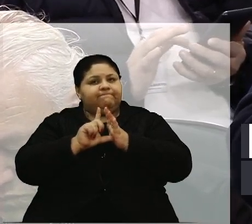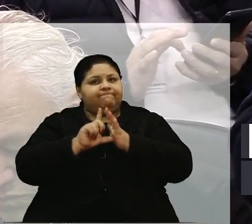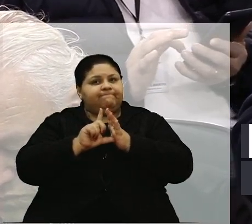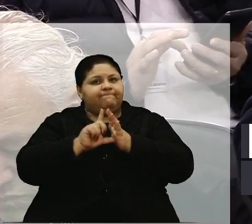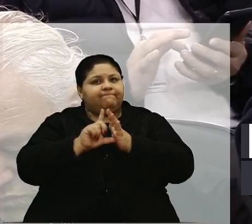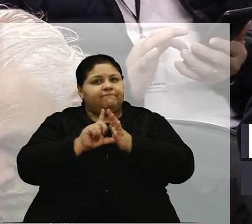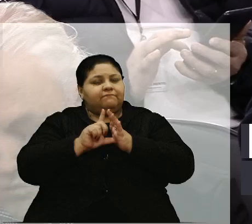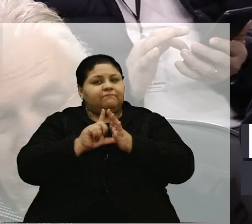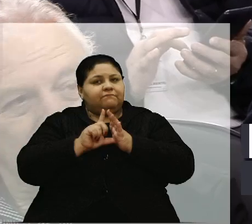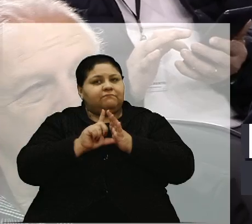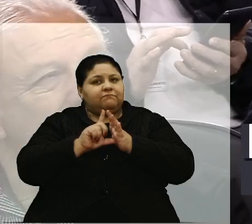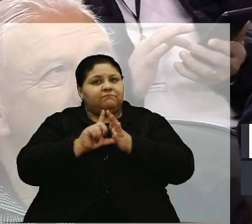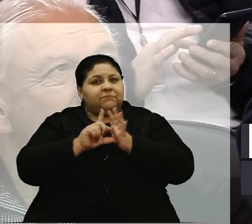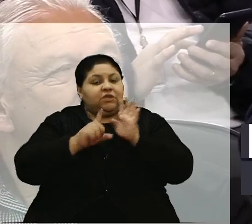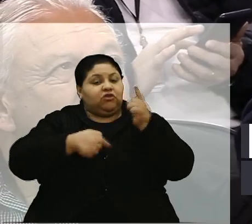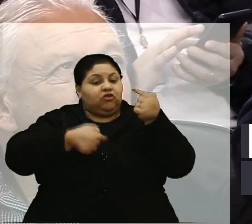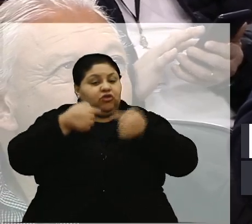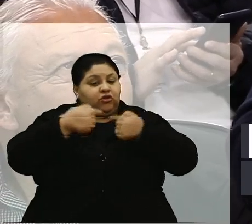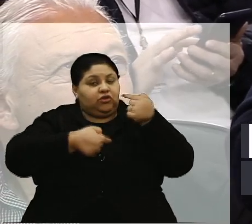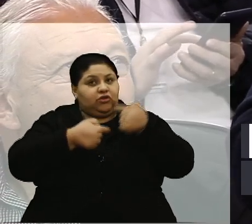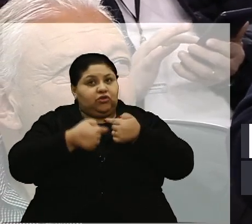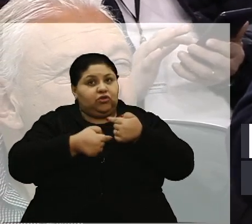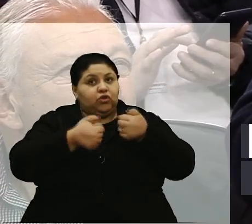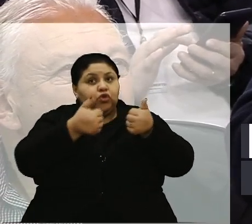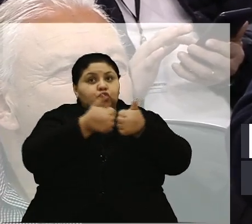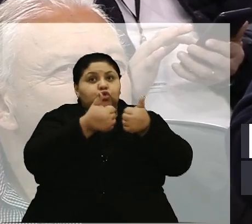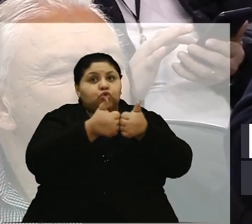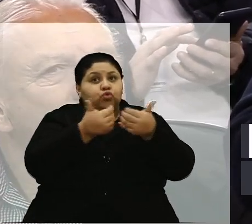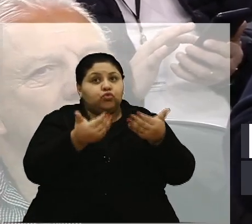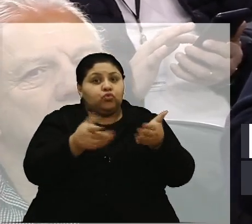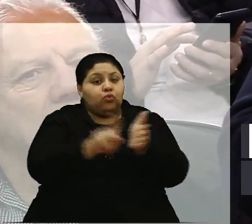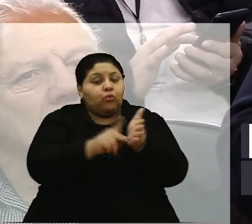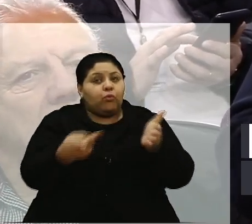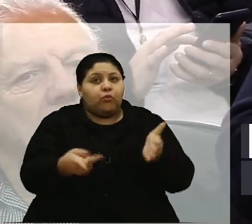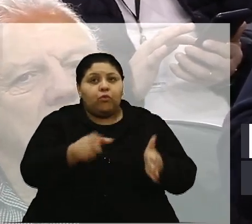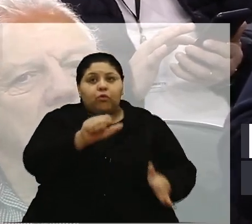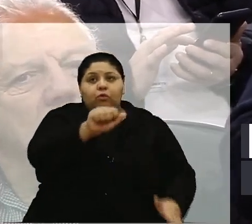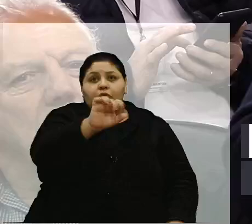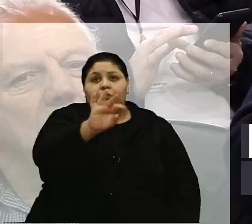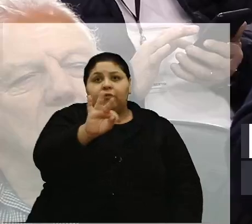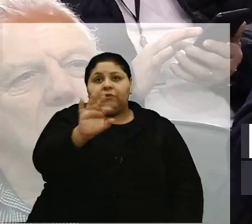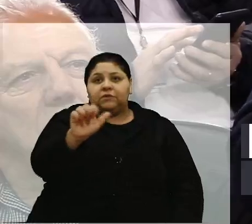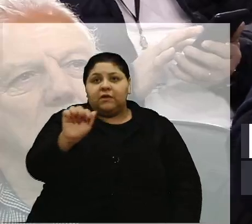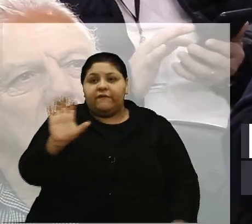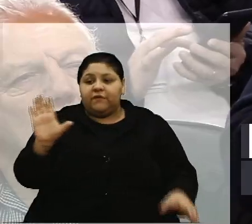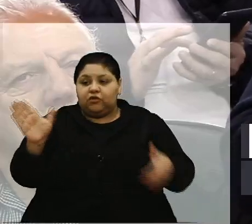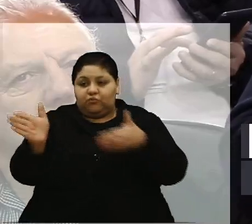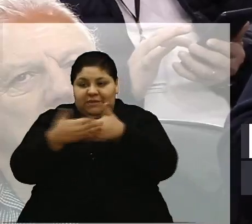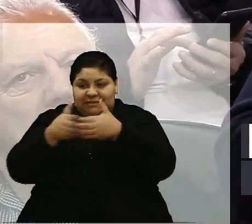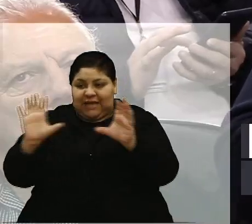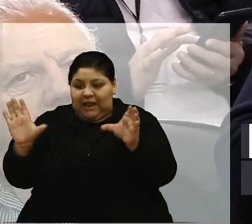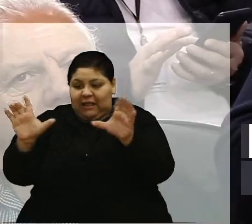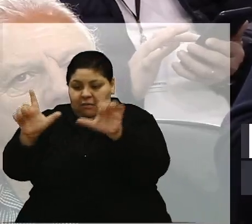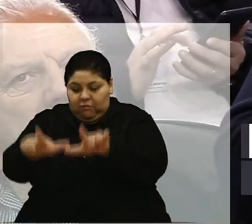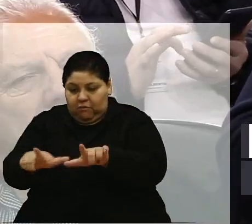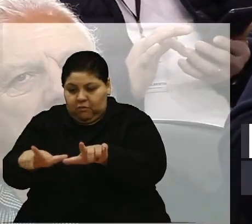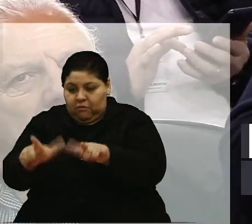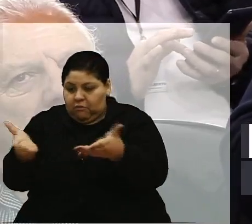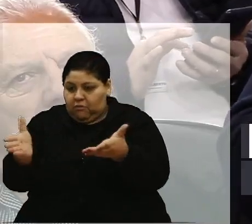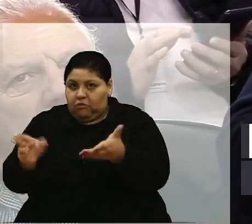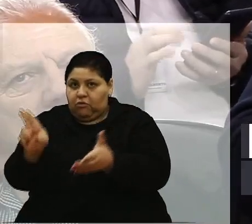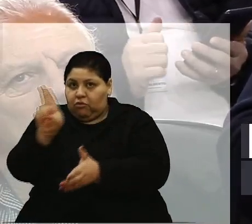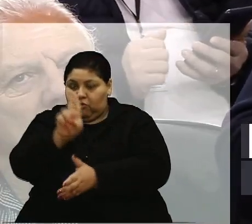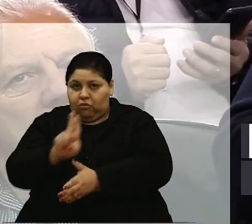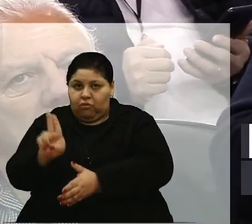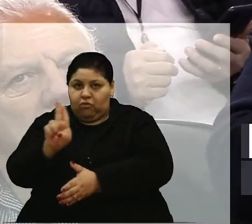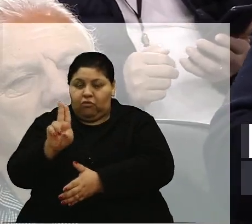a fazer um grande debate com eles mesmos. O STF se fecha numa sala, usa aquelas coisas de